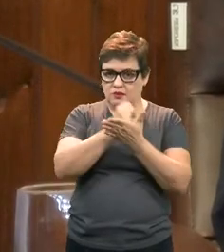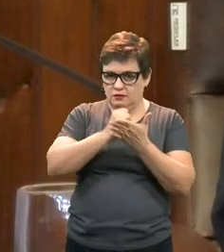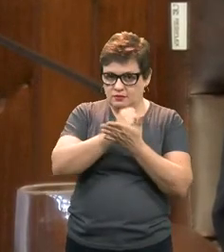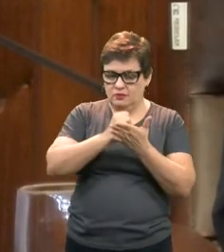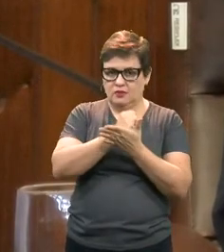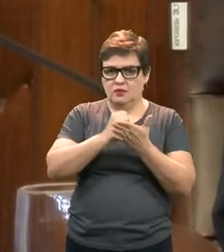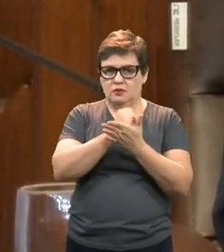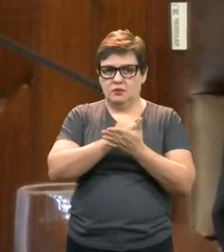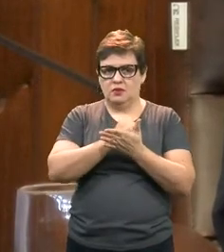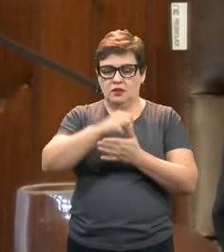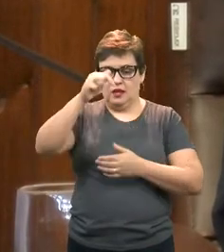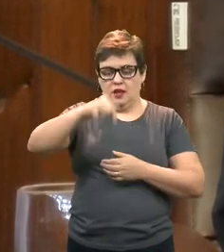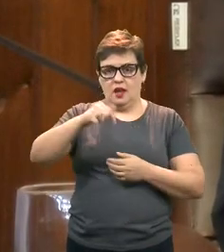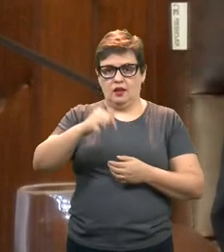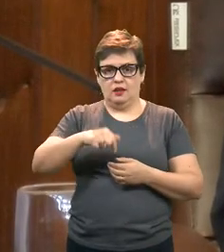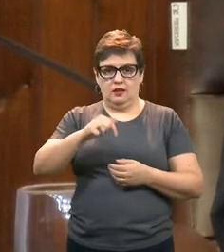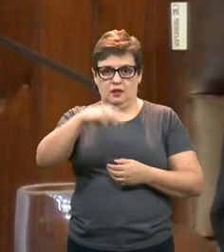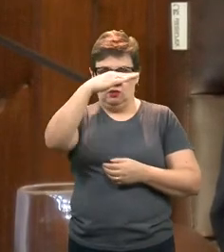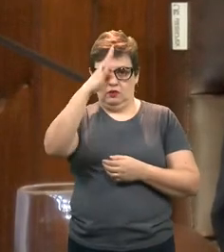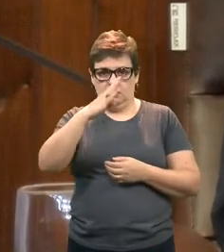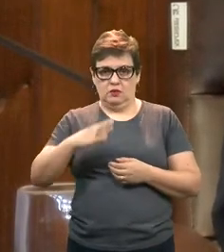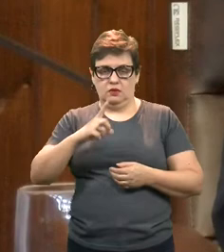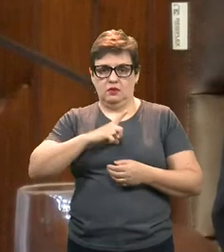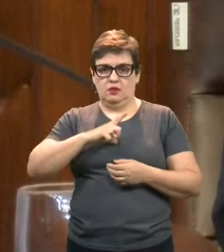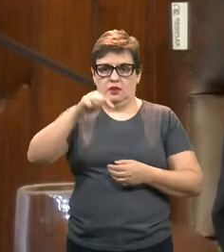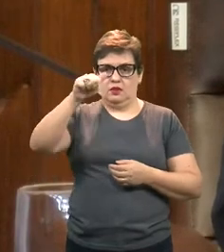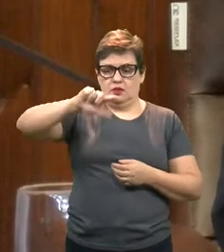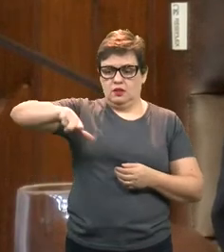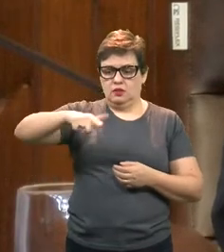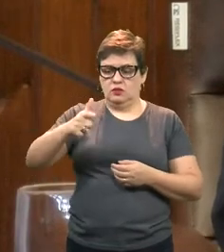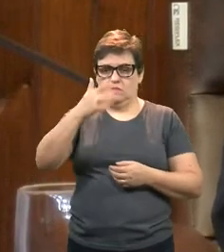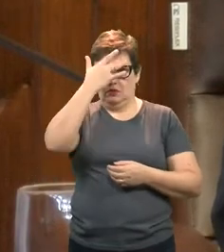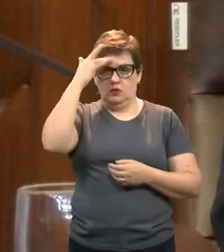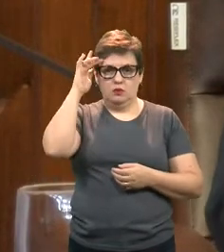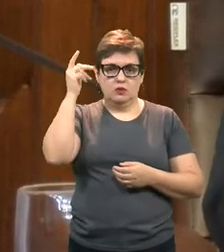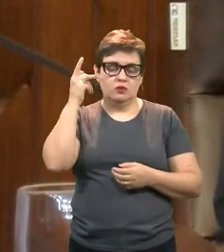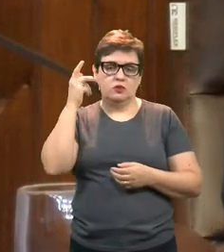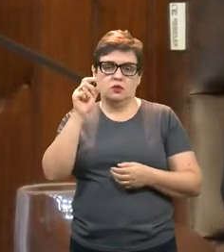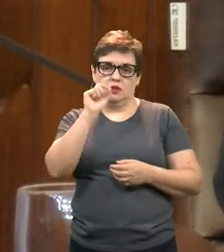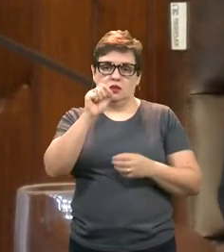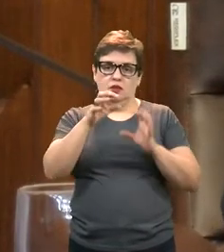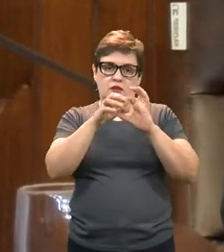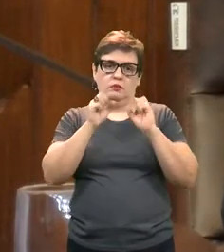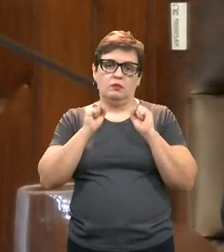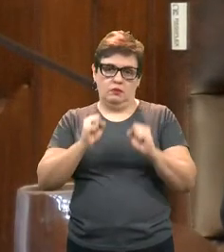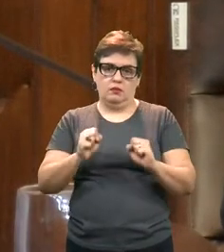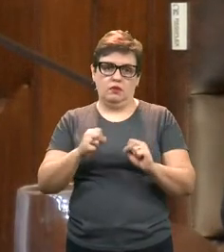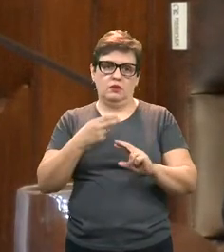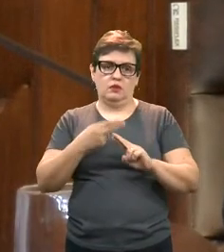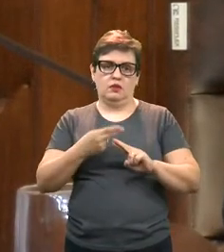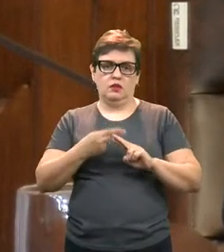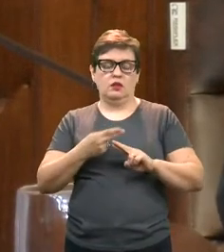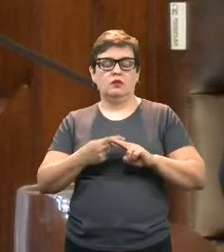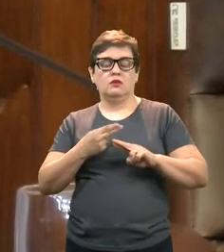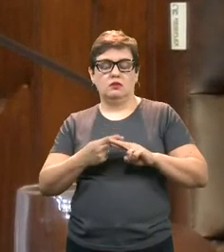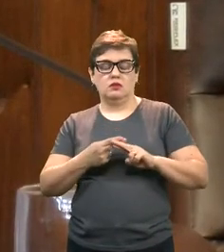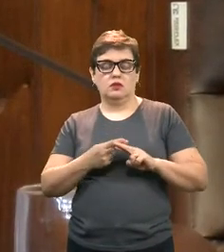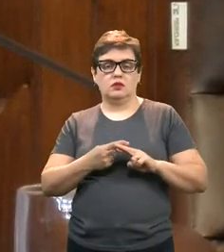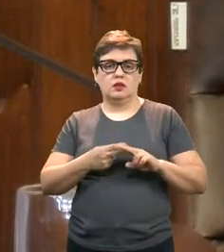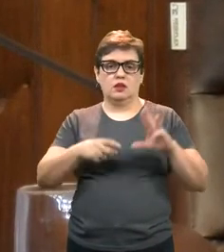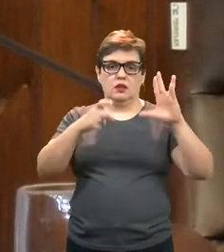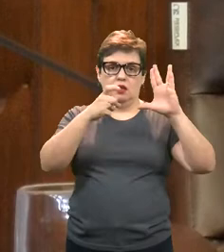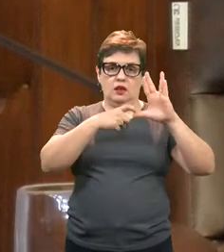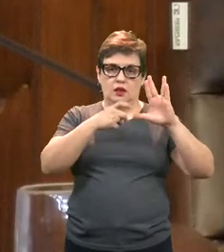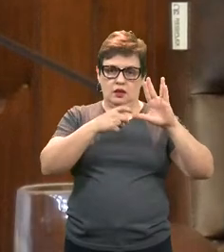pessoas com habeas corpus para produzir a cannabis em casa. E aqui em Marília temos